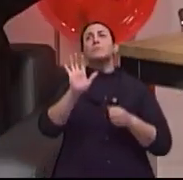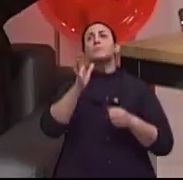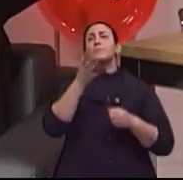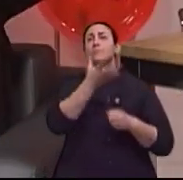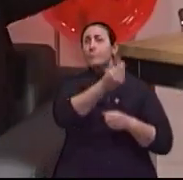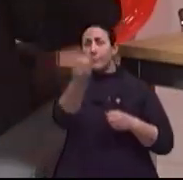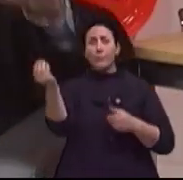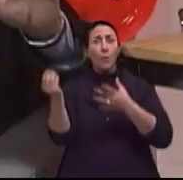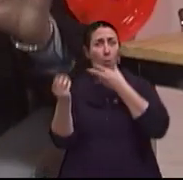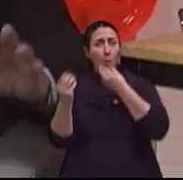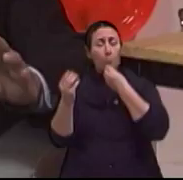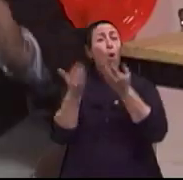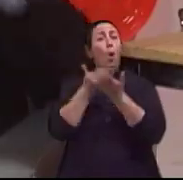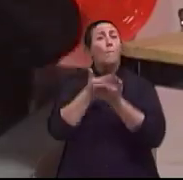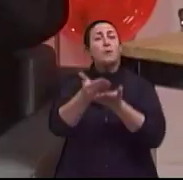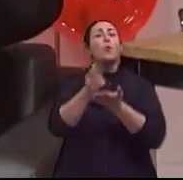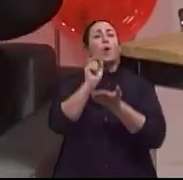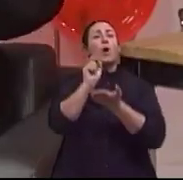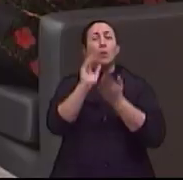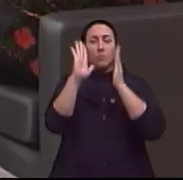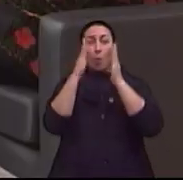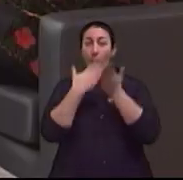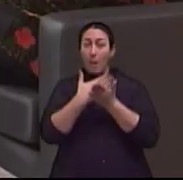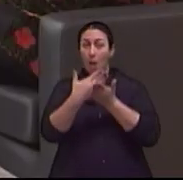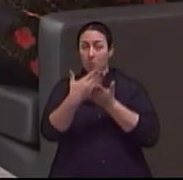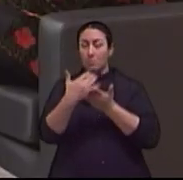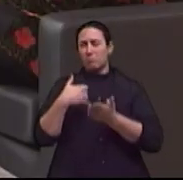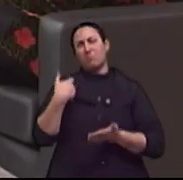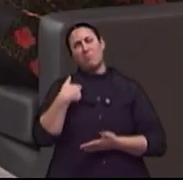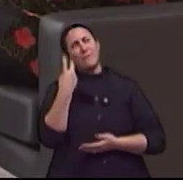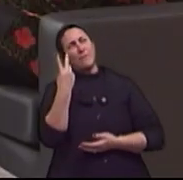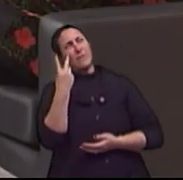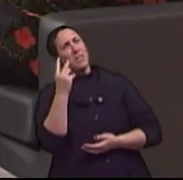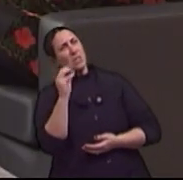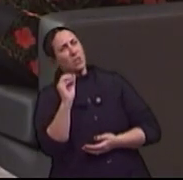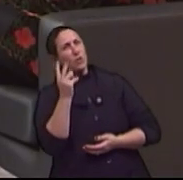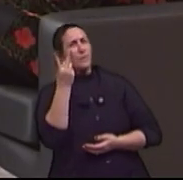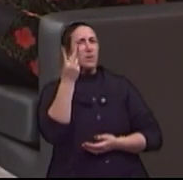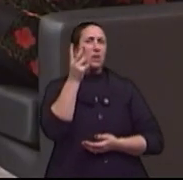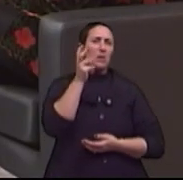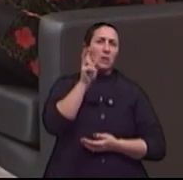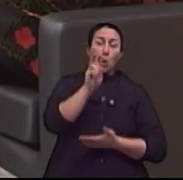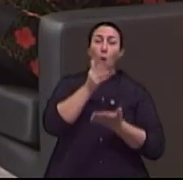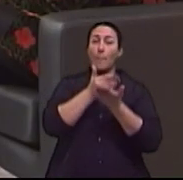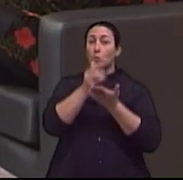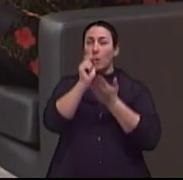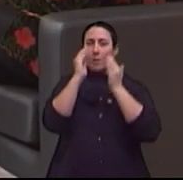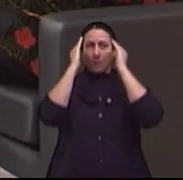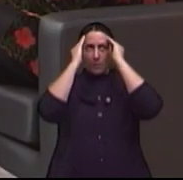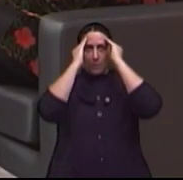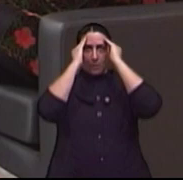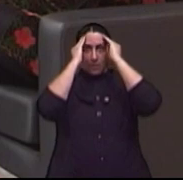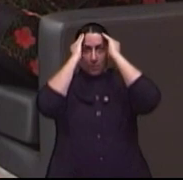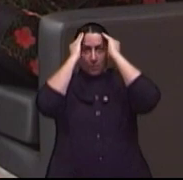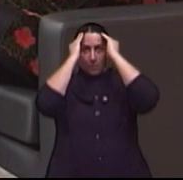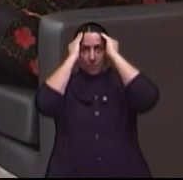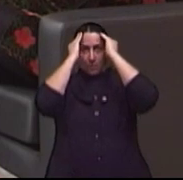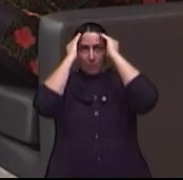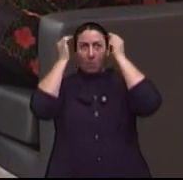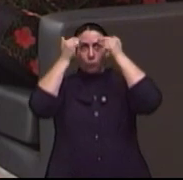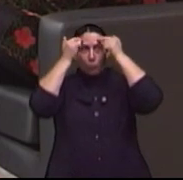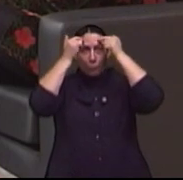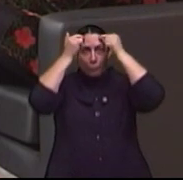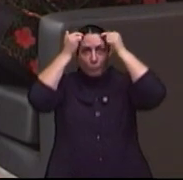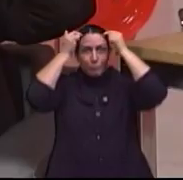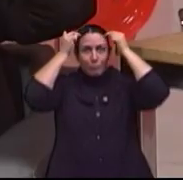calvice ela começa como a calvice aos 20 anos 25 anos dele começa a entrada né a rarefação